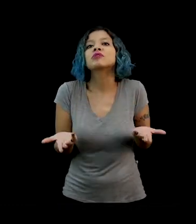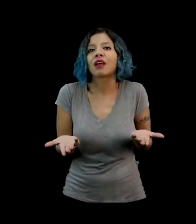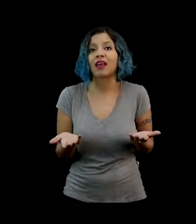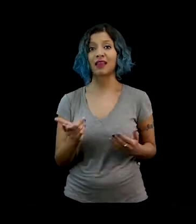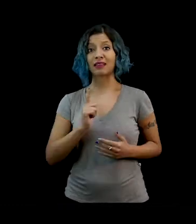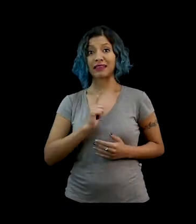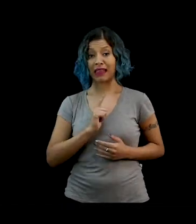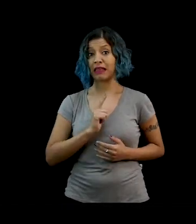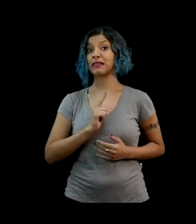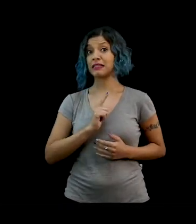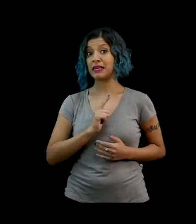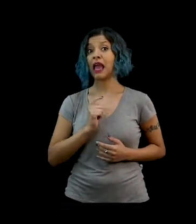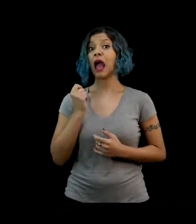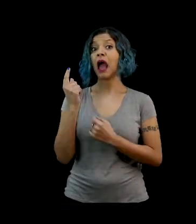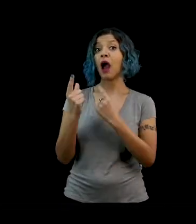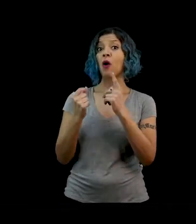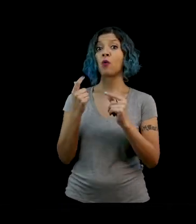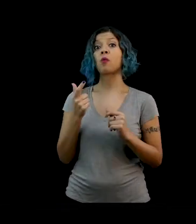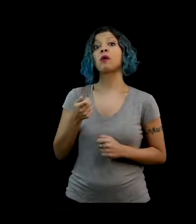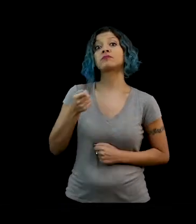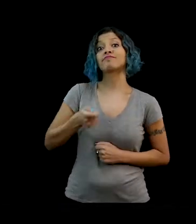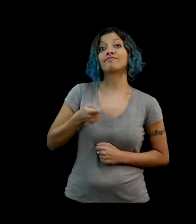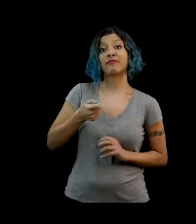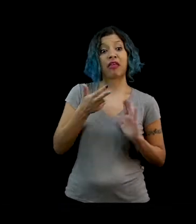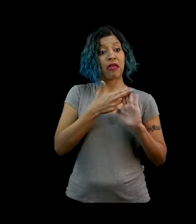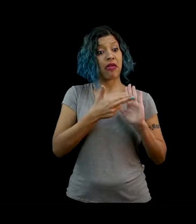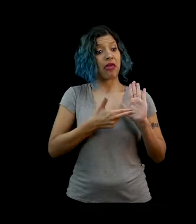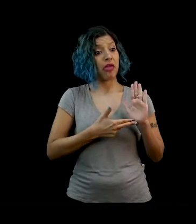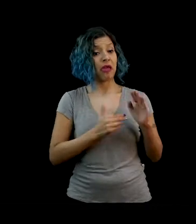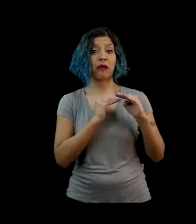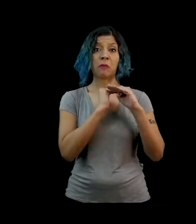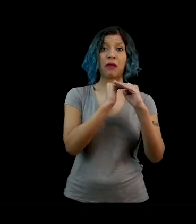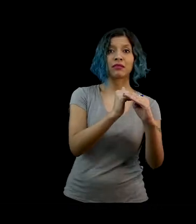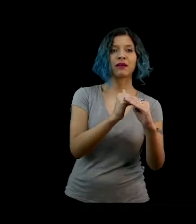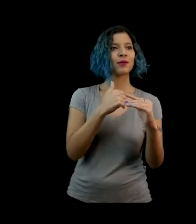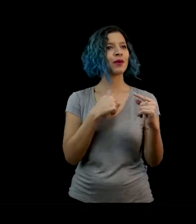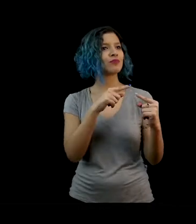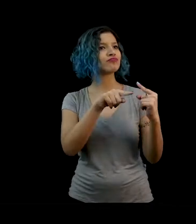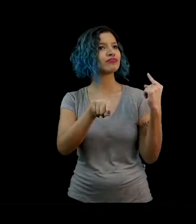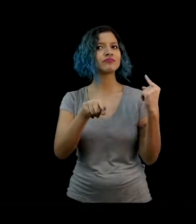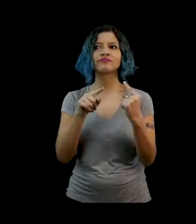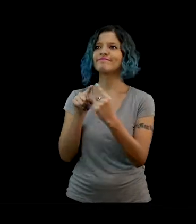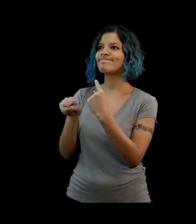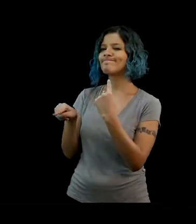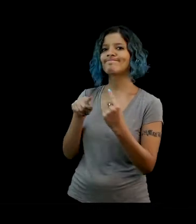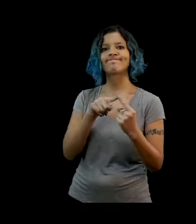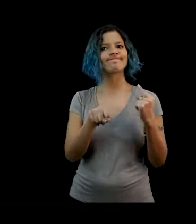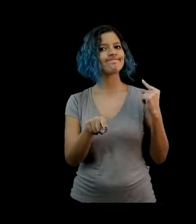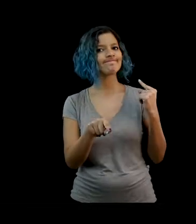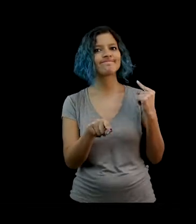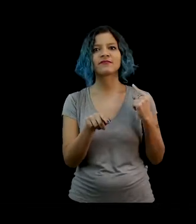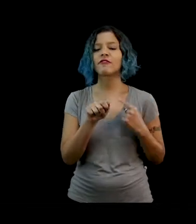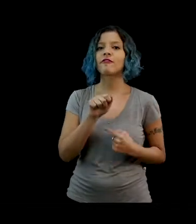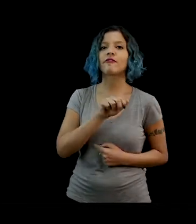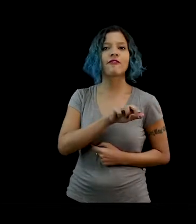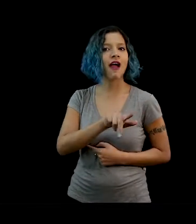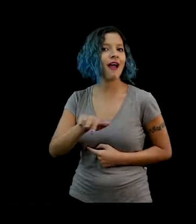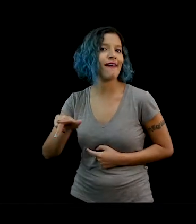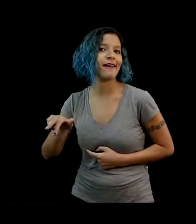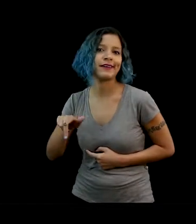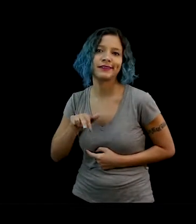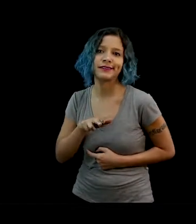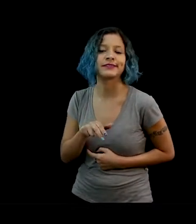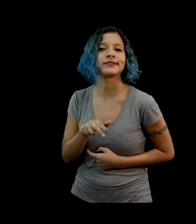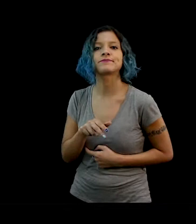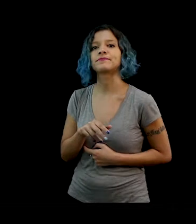direito em alguns algumas normas atividades sociais e isso perpassa várias áreas assim né eu